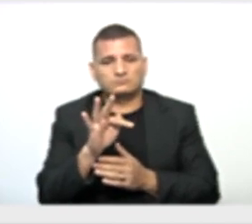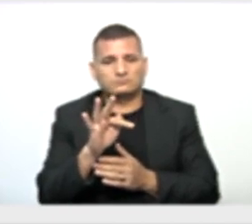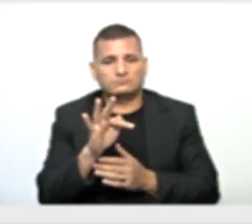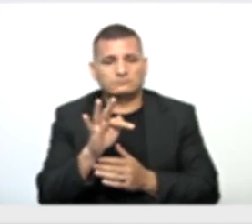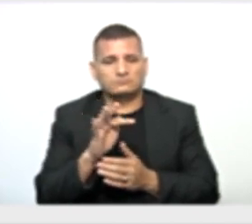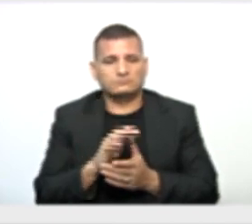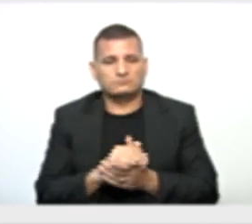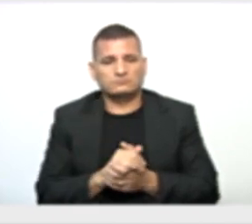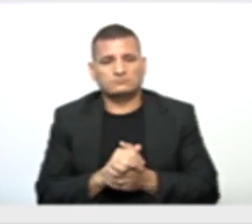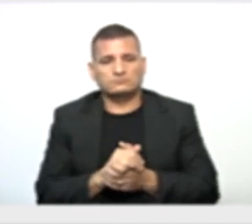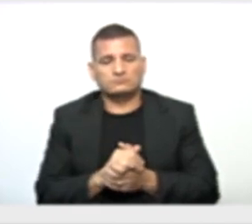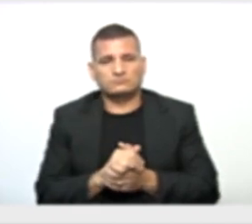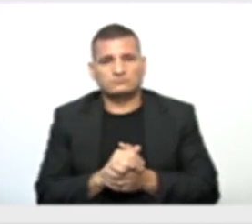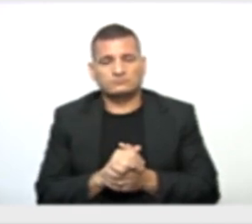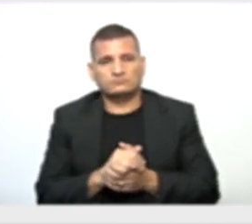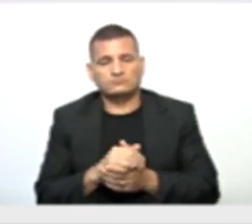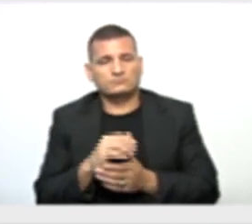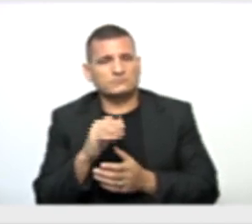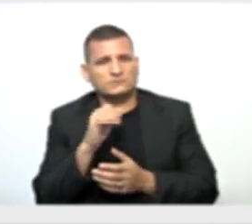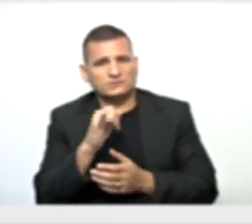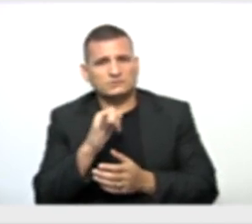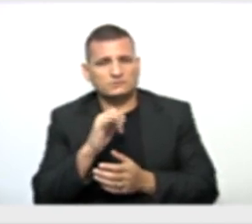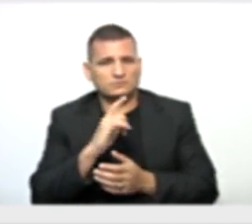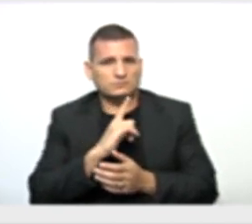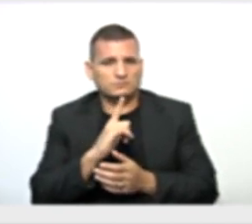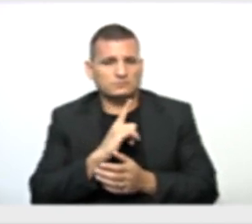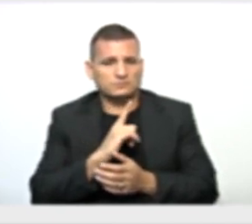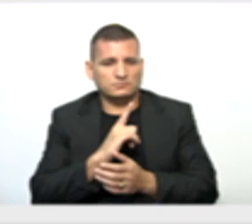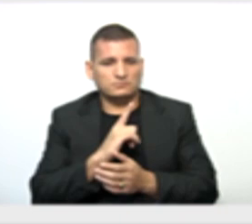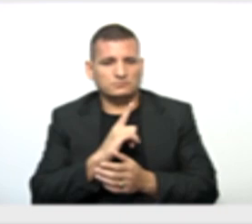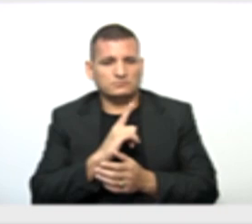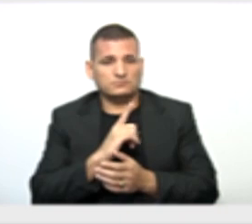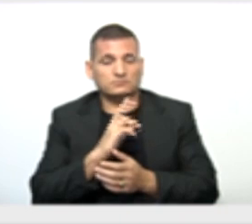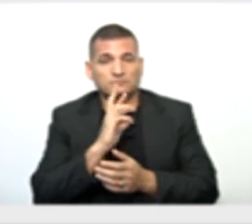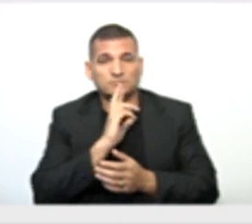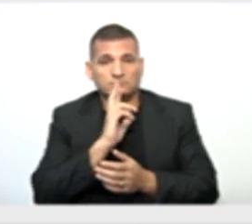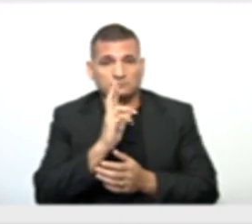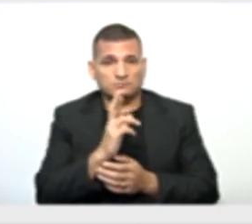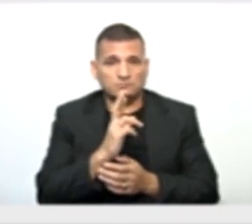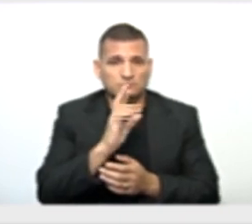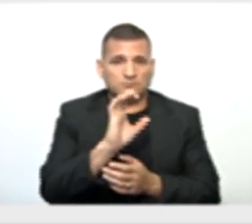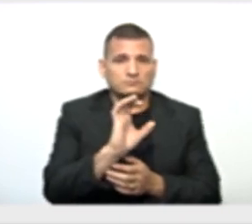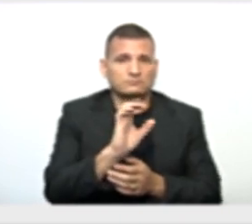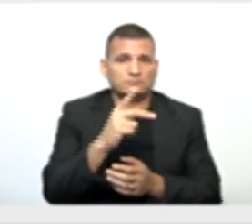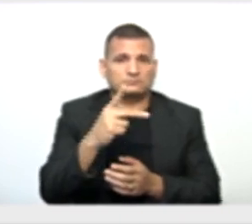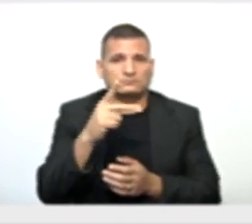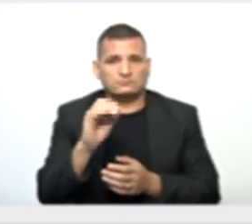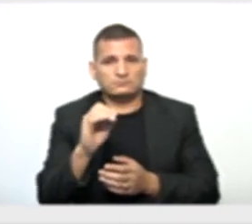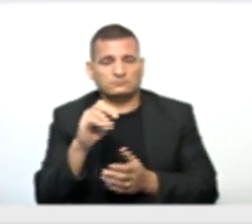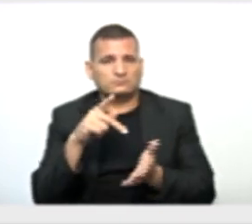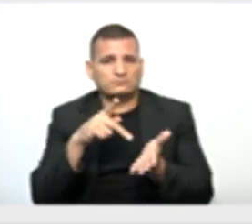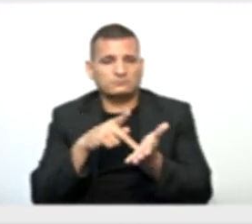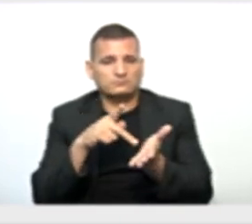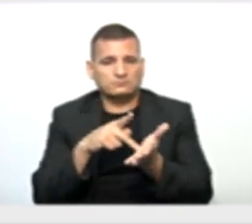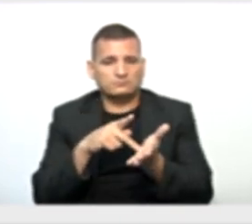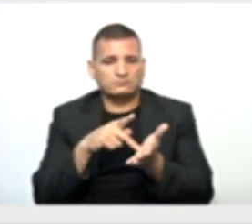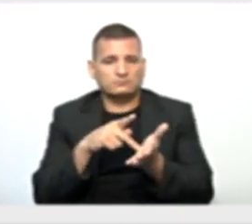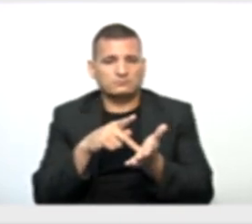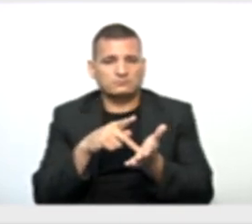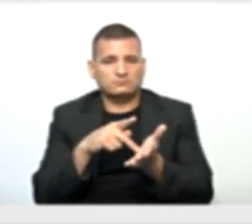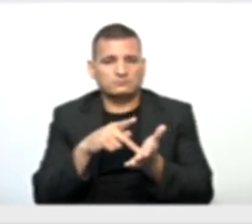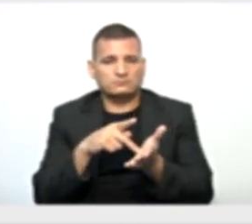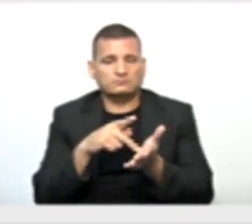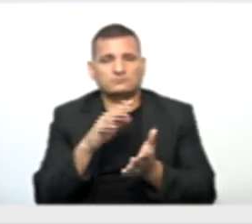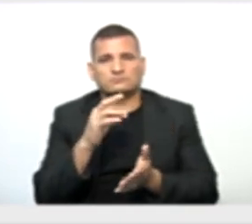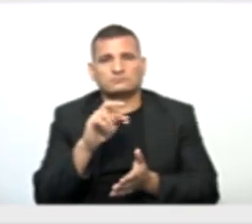forma. Se eu tenho uma resposta para essa expressão aqui como sendo verdadeira,